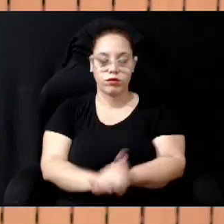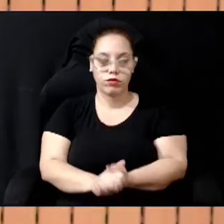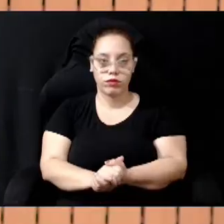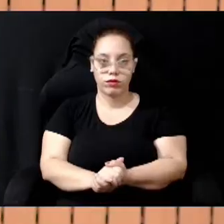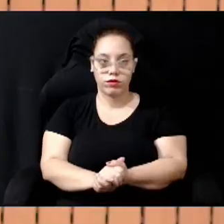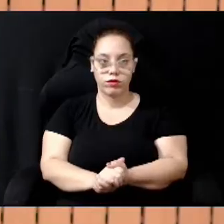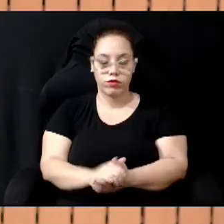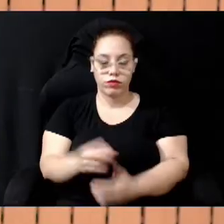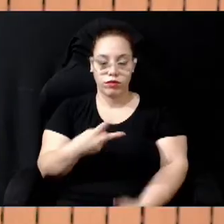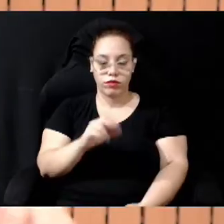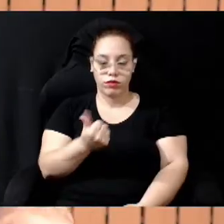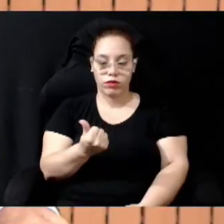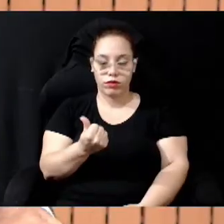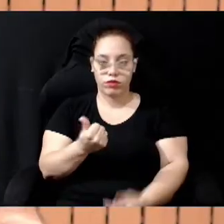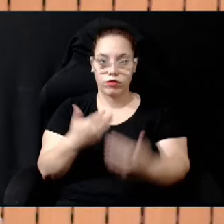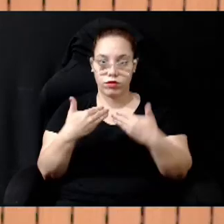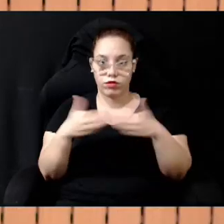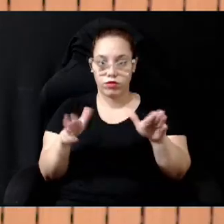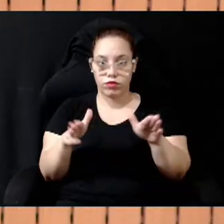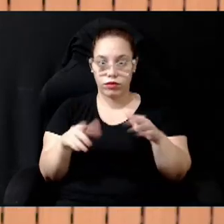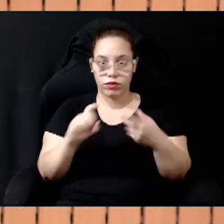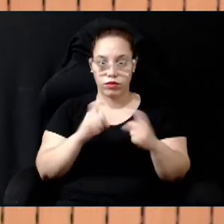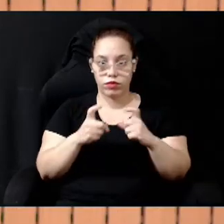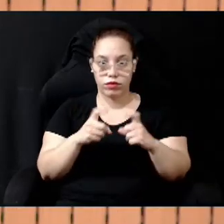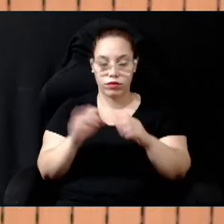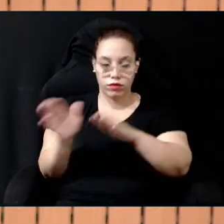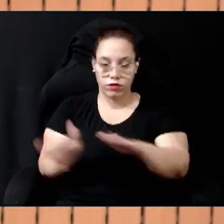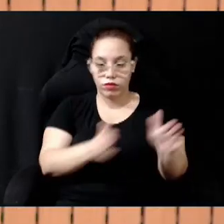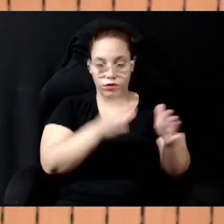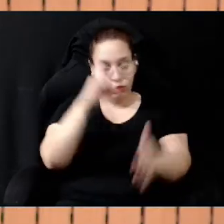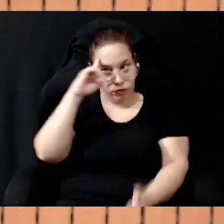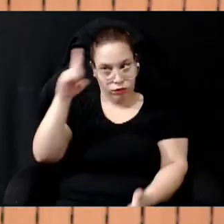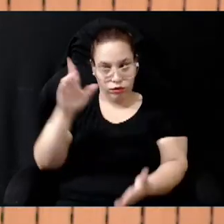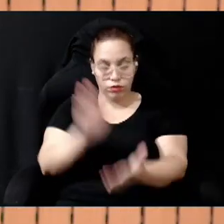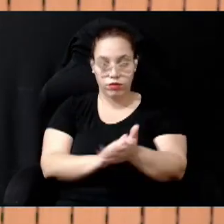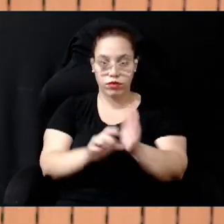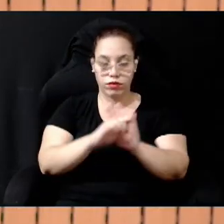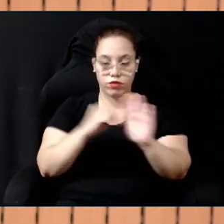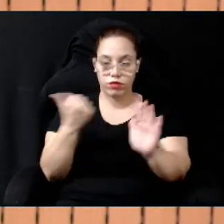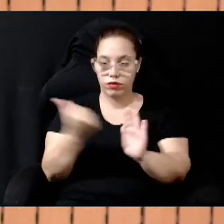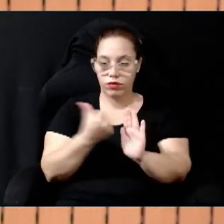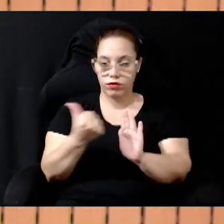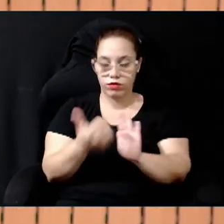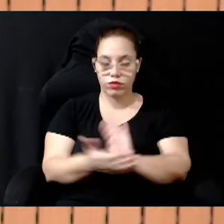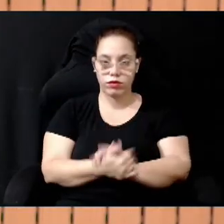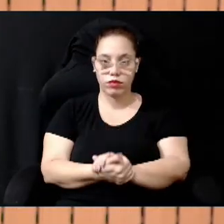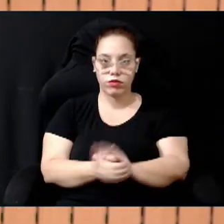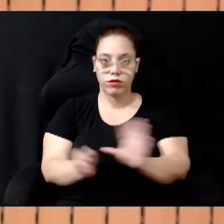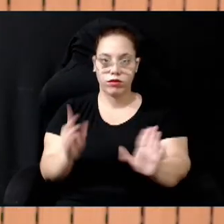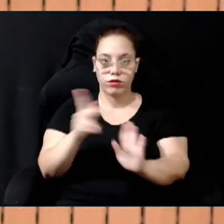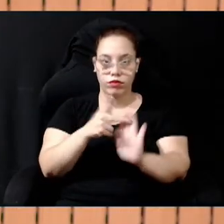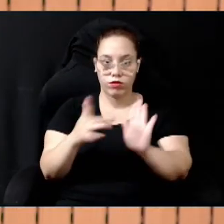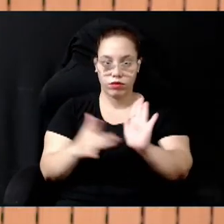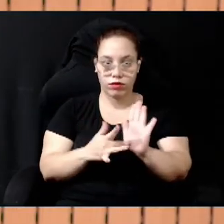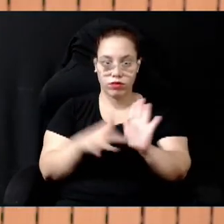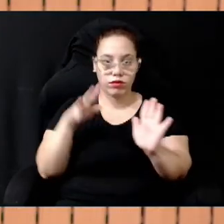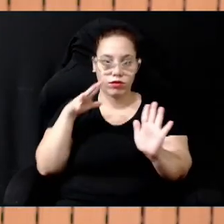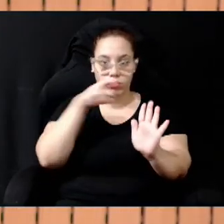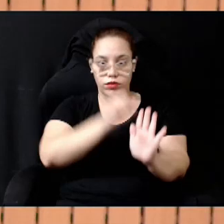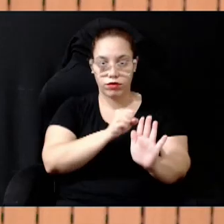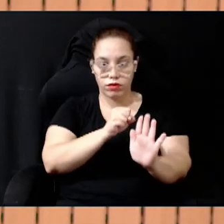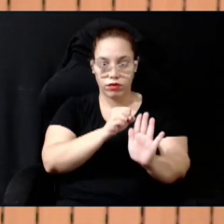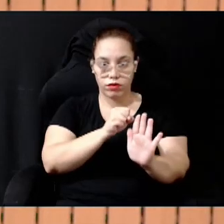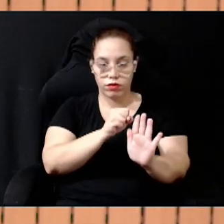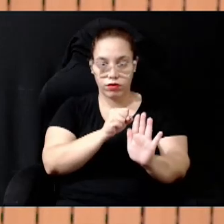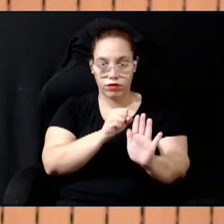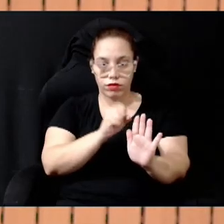vereadores presentes, acordo e declaro aberta a ordem do dia. Item 1, incluído na pauta em regime de urgência, mediante requerimento